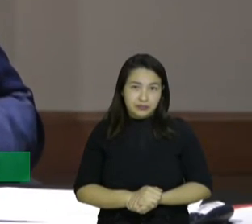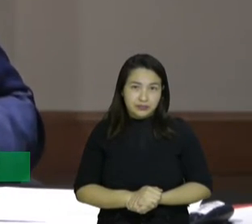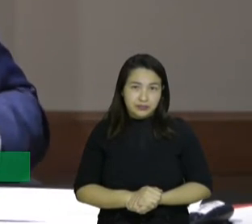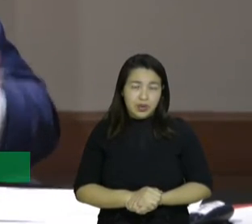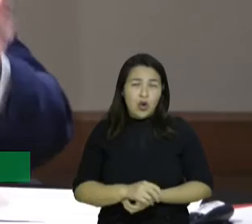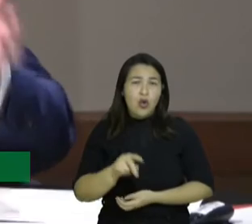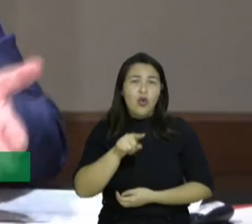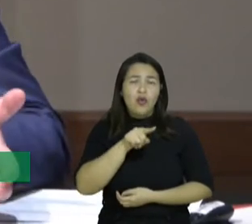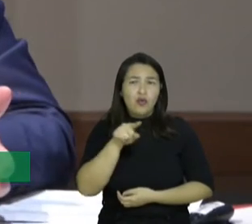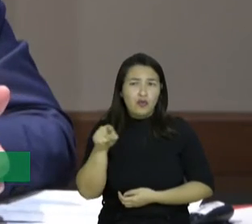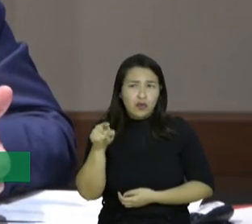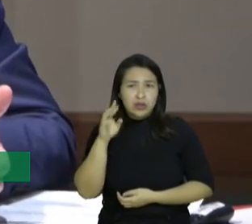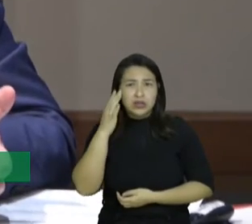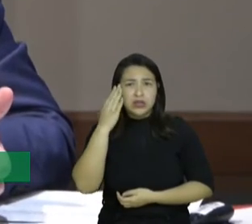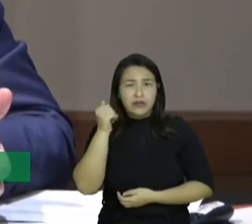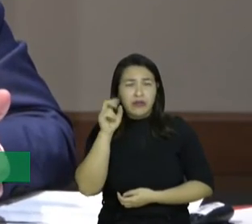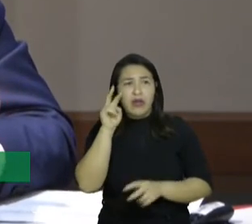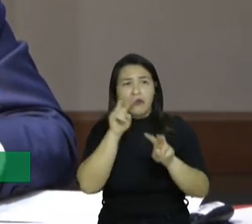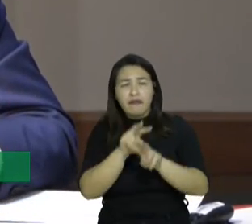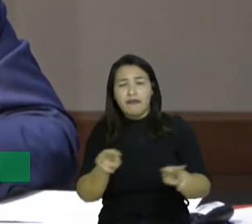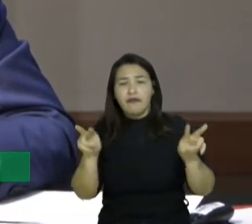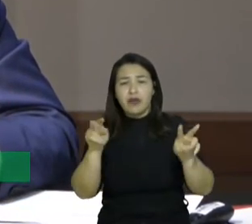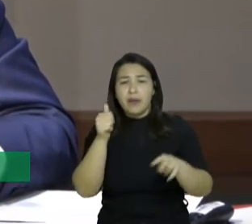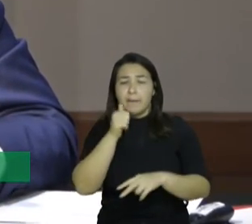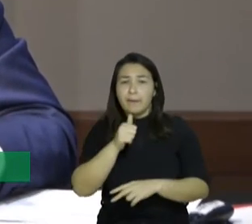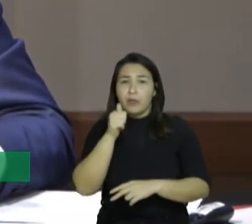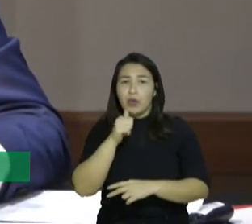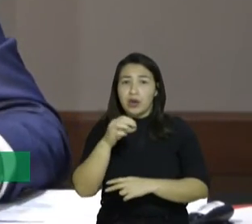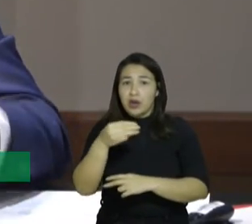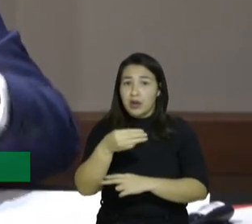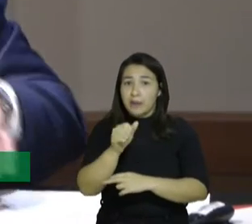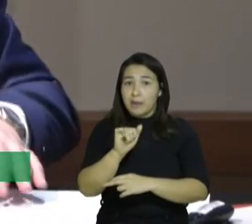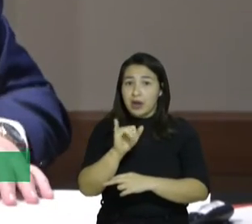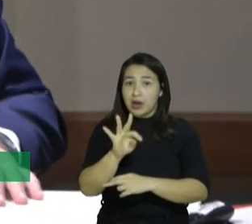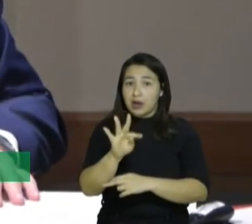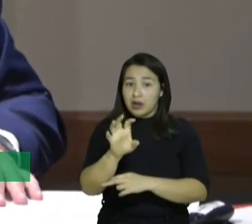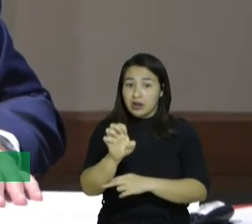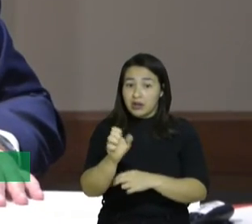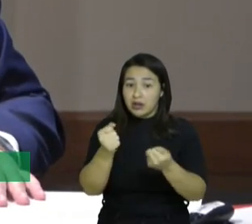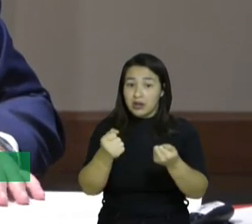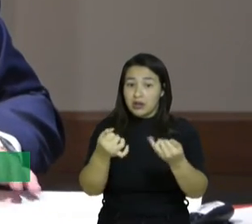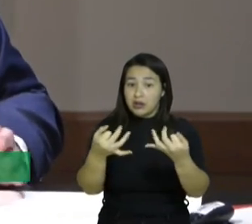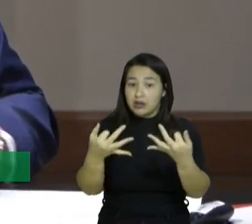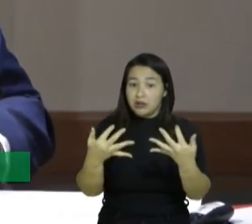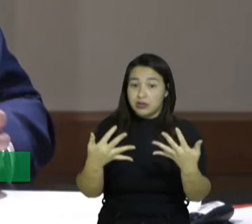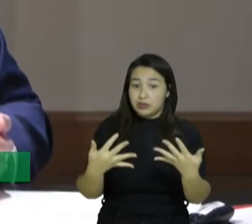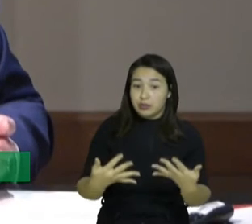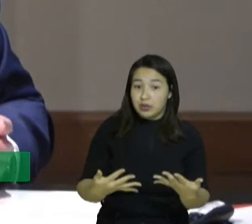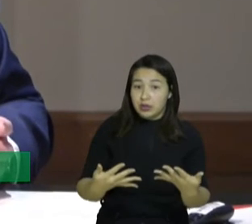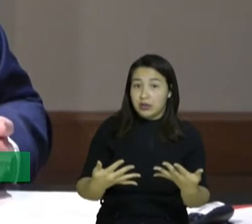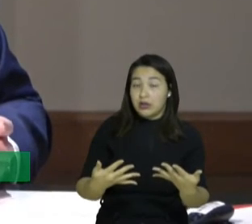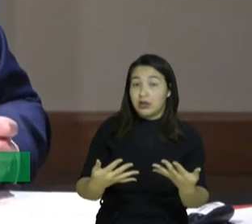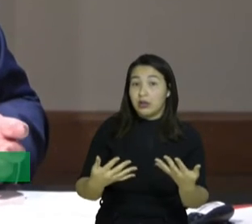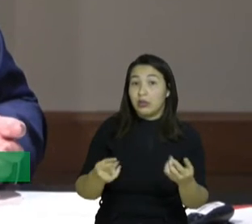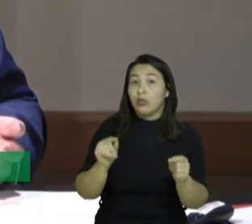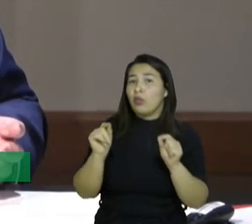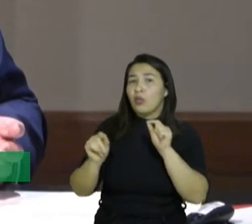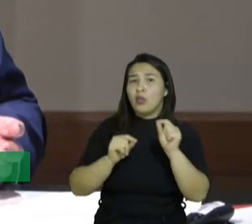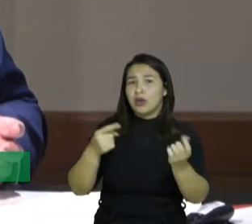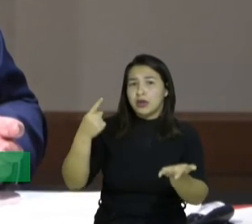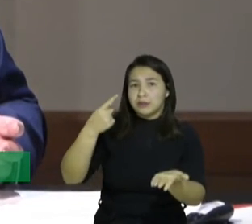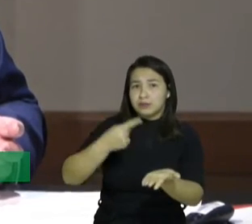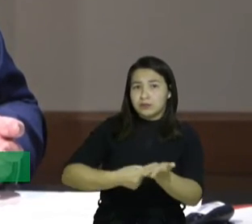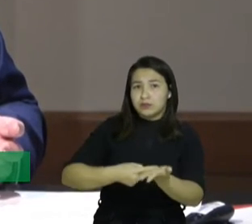ouviram a a Dra mait trazer uma uma exposição fantástica sobre o que é o acordo